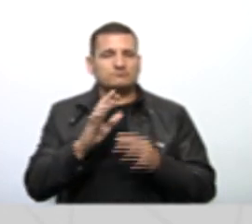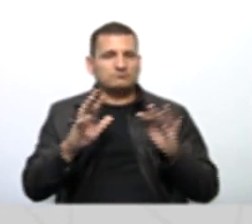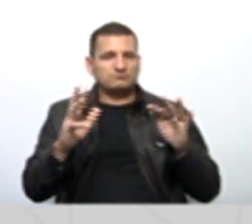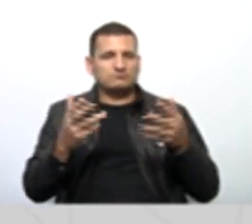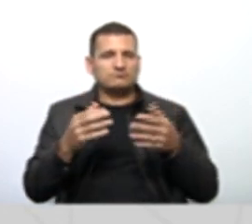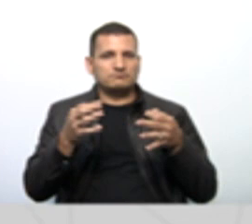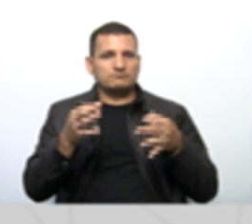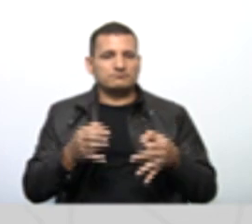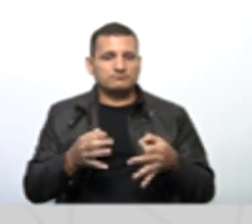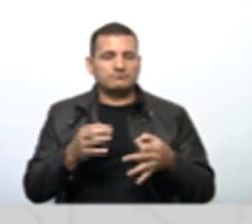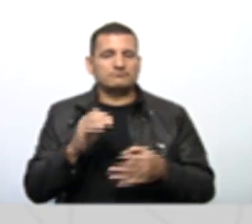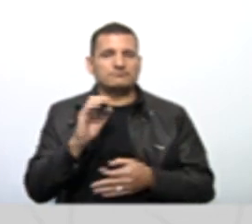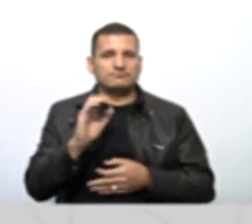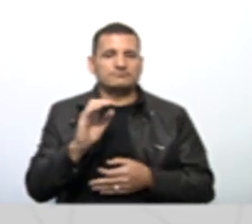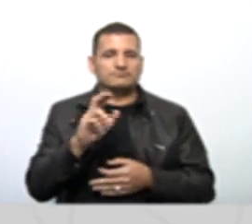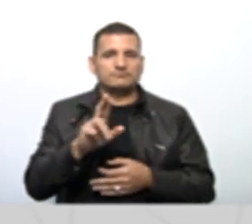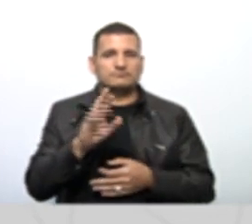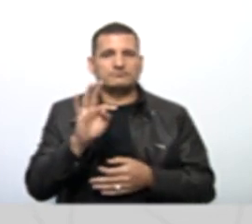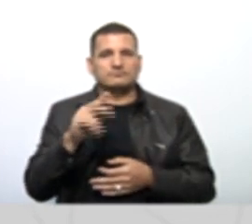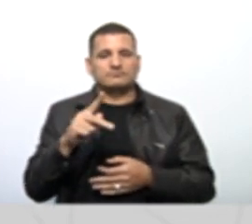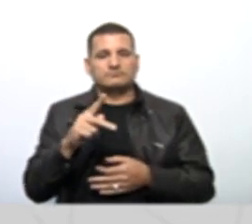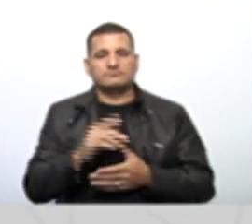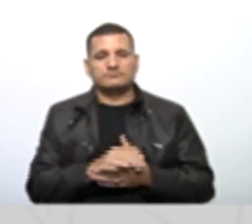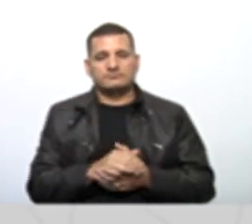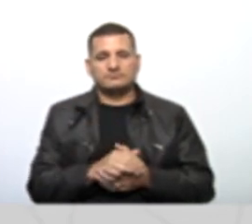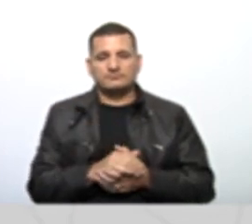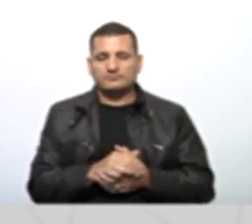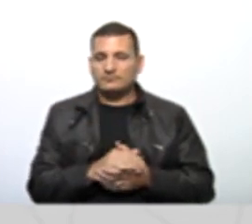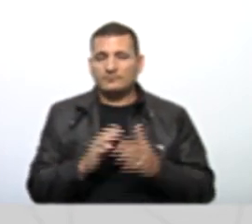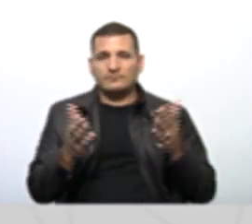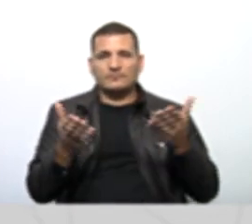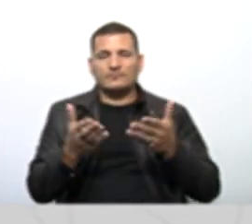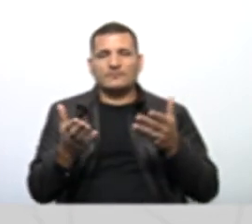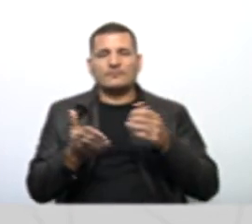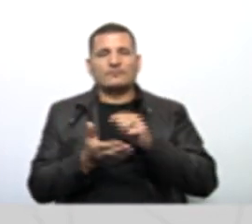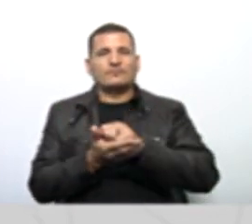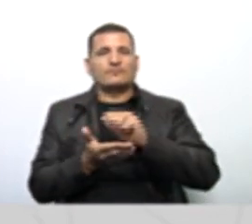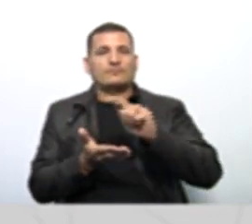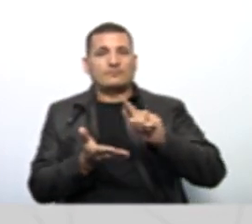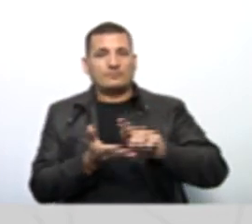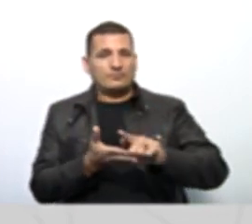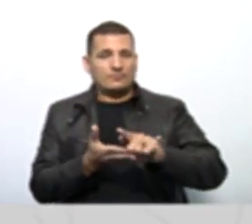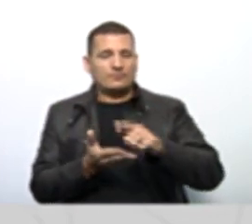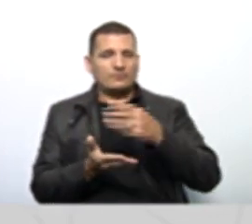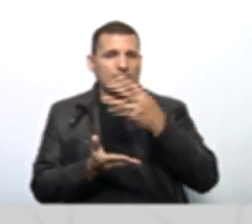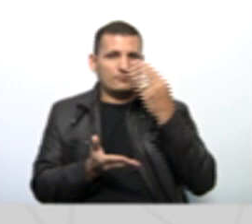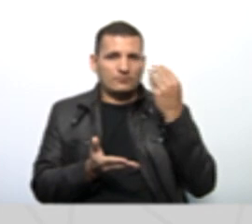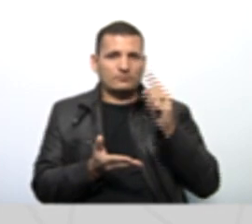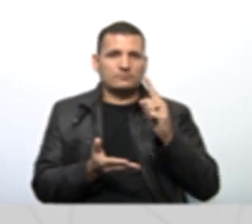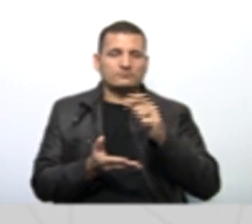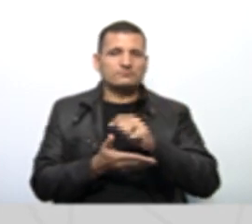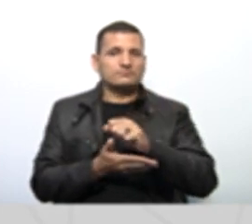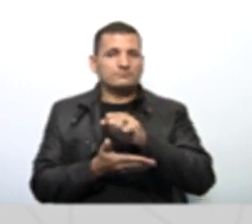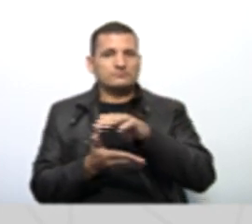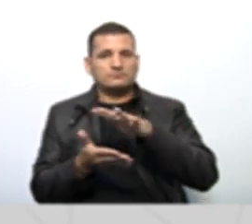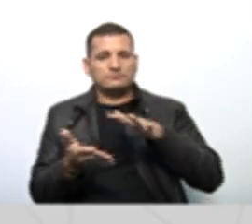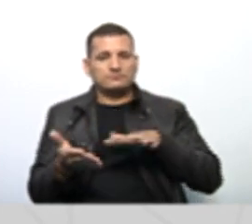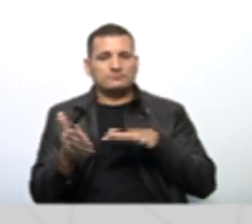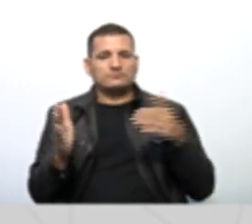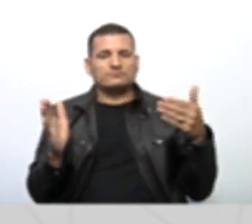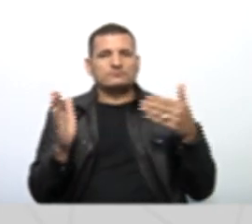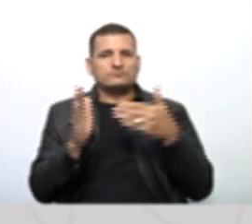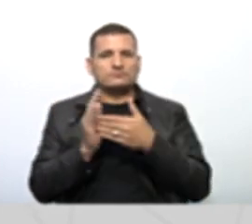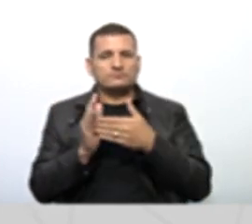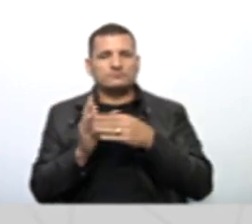você está um fera nisso ea nossa a gente aqui ó não esqueça da atividade percurso que até o